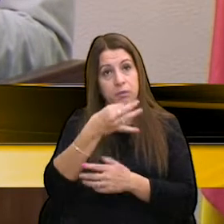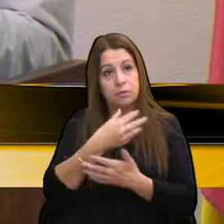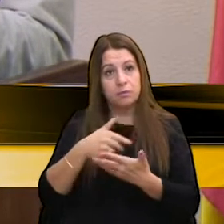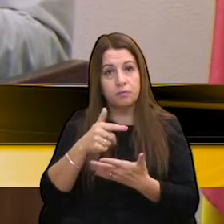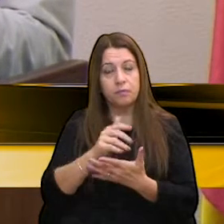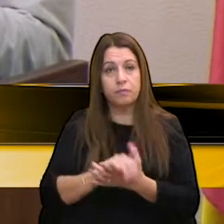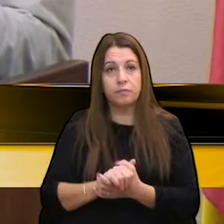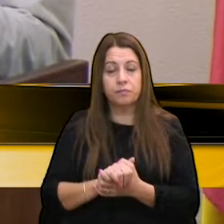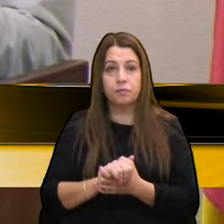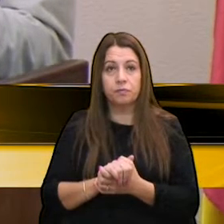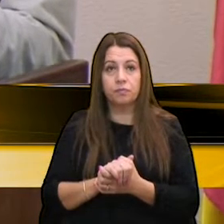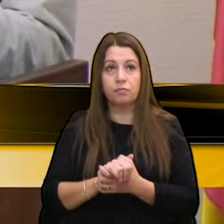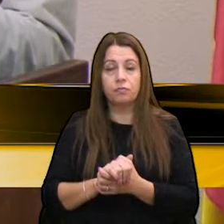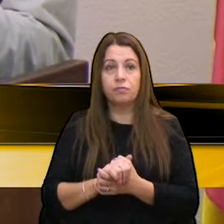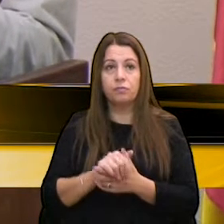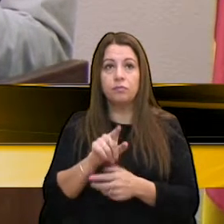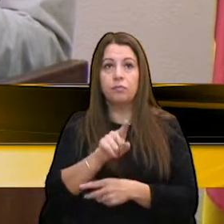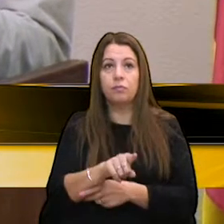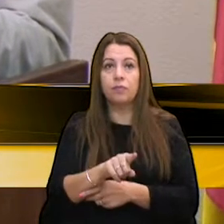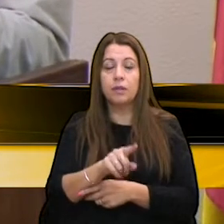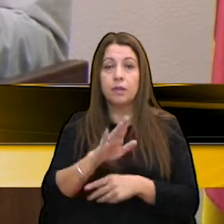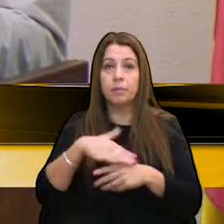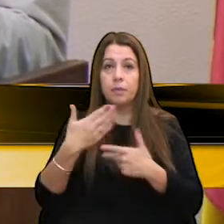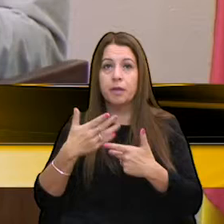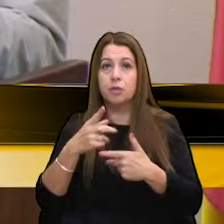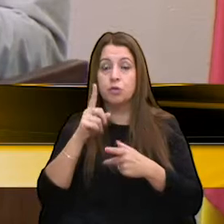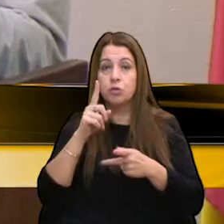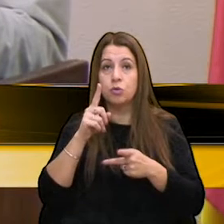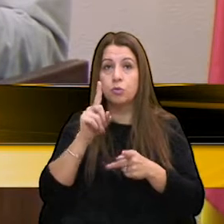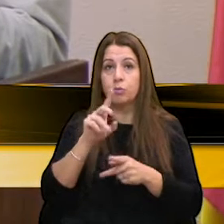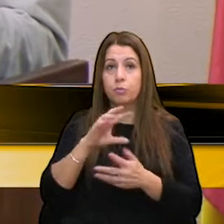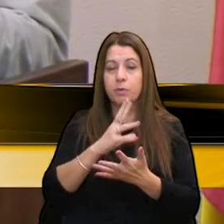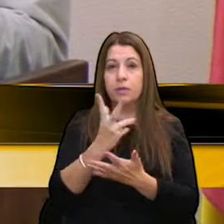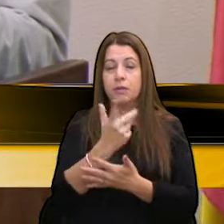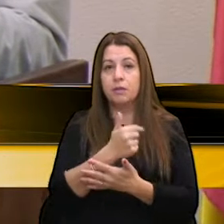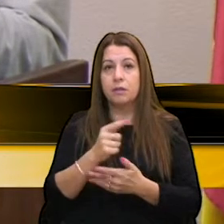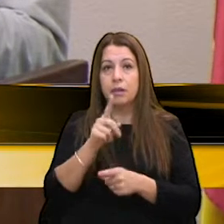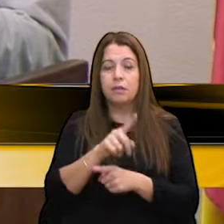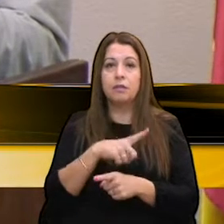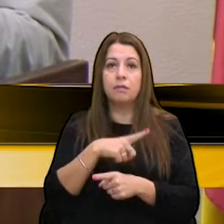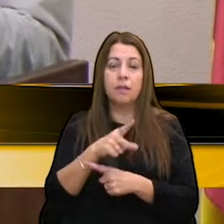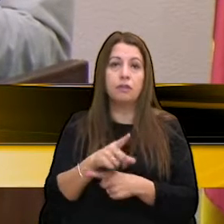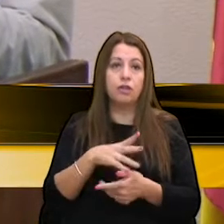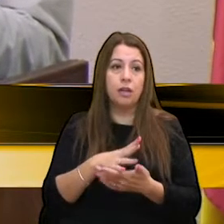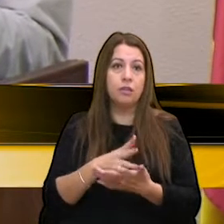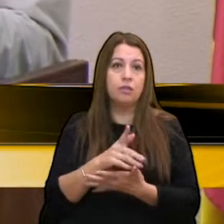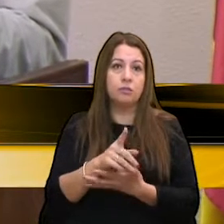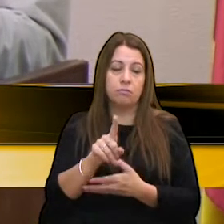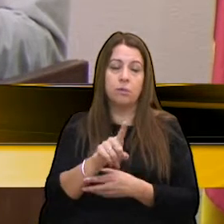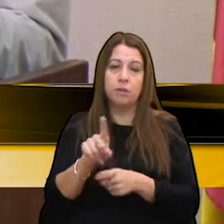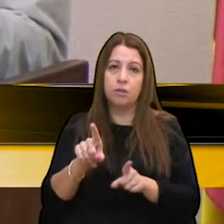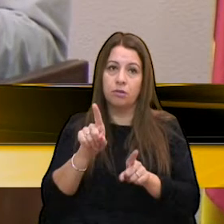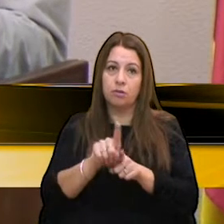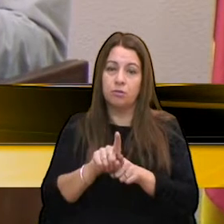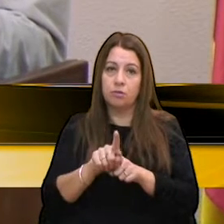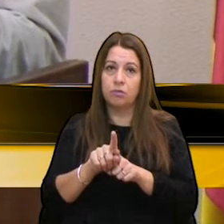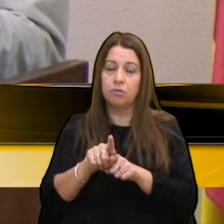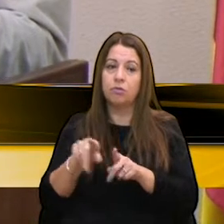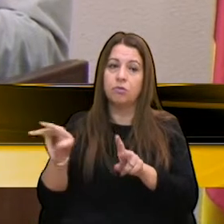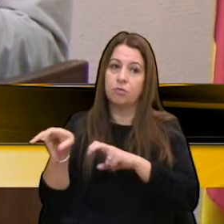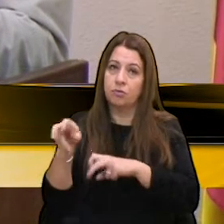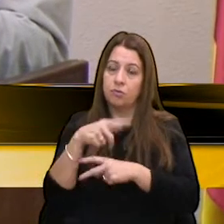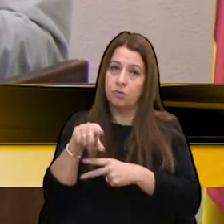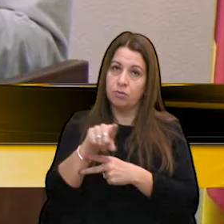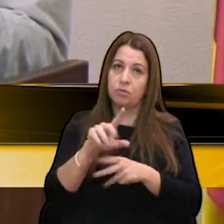rural gaúcho certamente está empregando mais de 1 milhão de agricultores, pecuaristas,